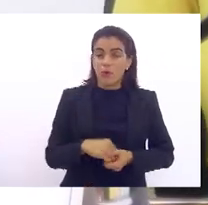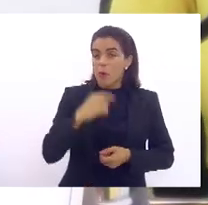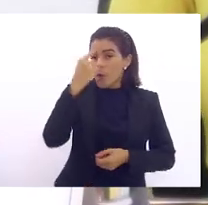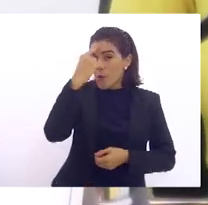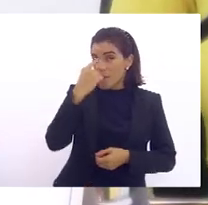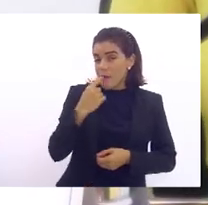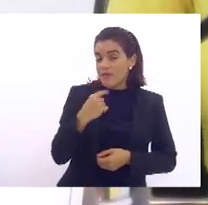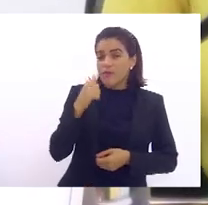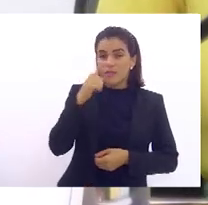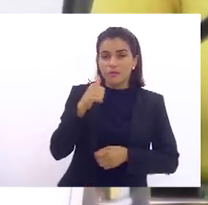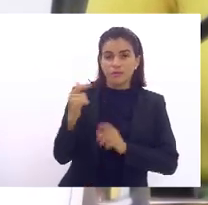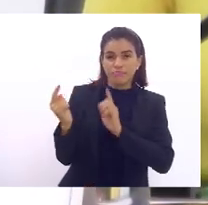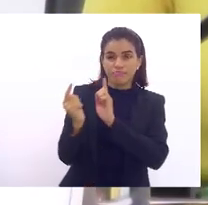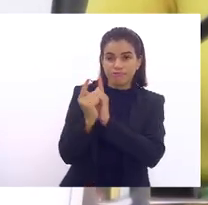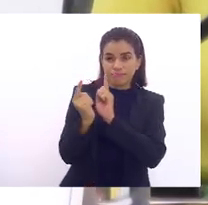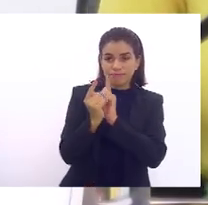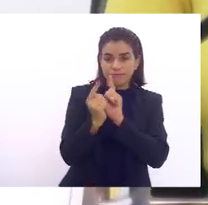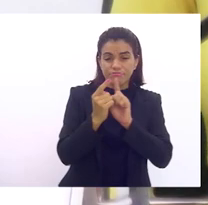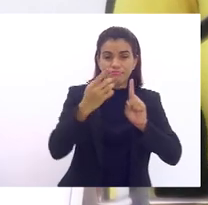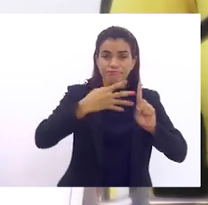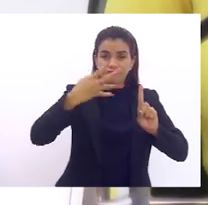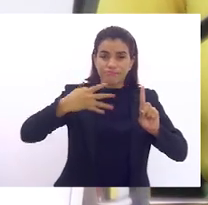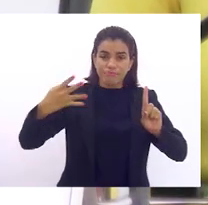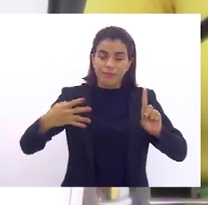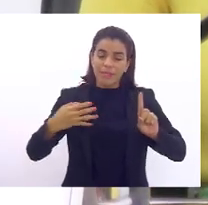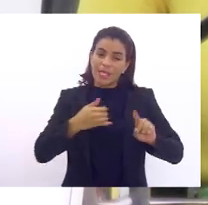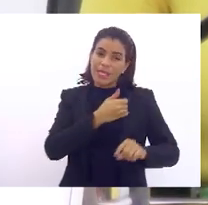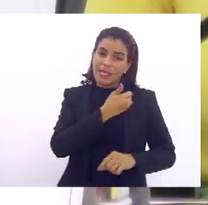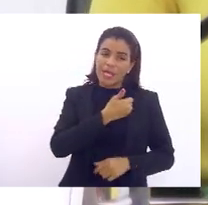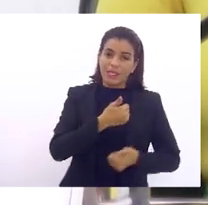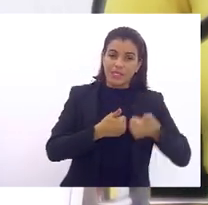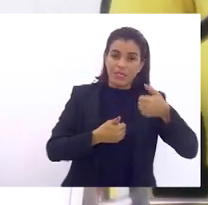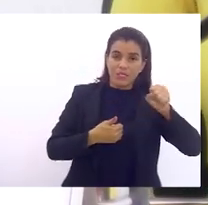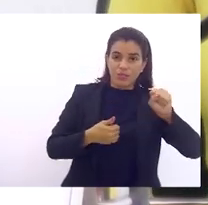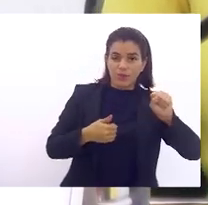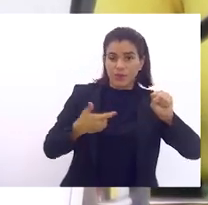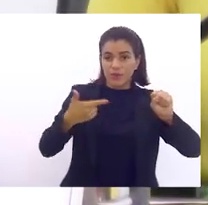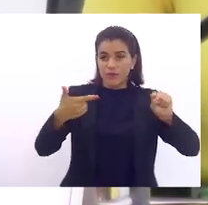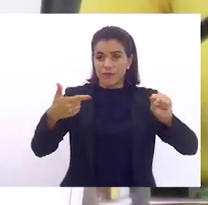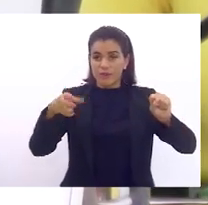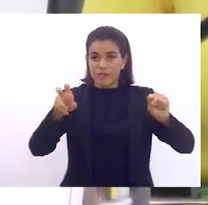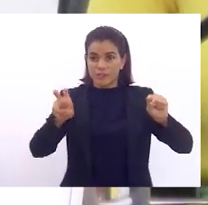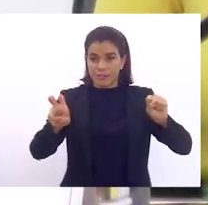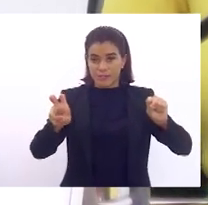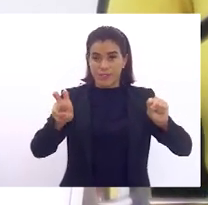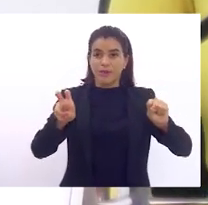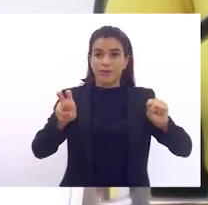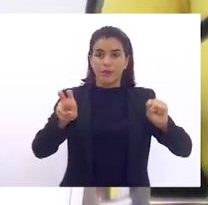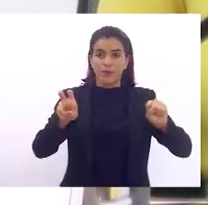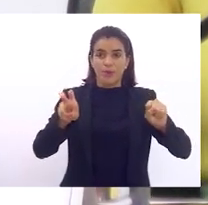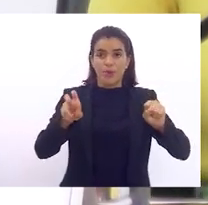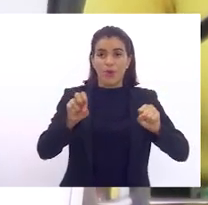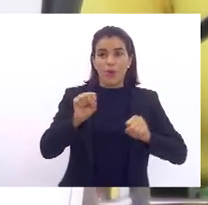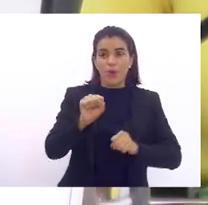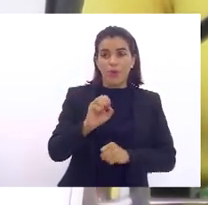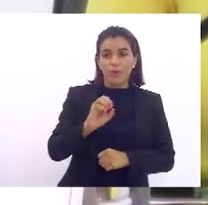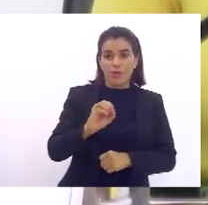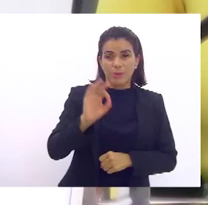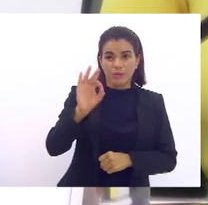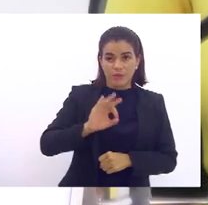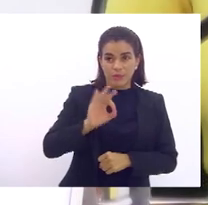de atendida são mulheres lbts entre 18 e 25 anos classe racial 80%